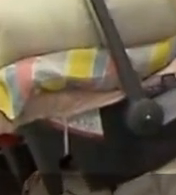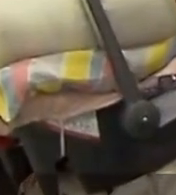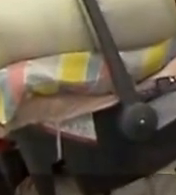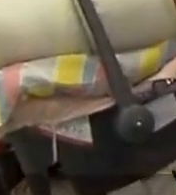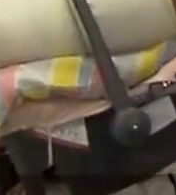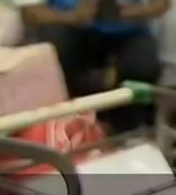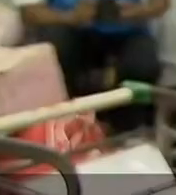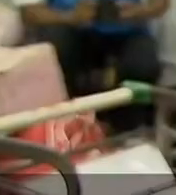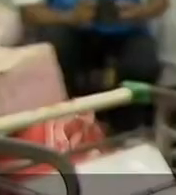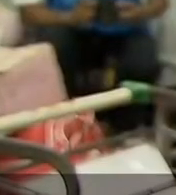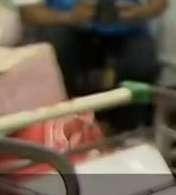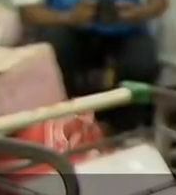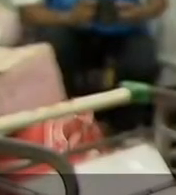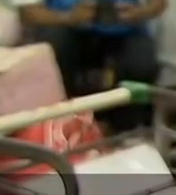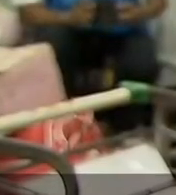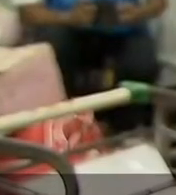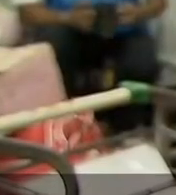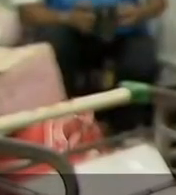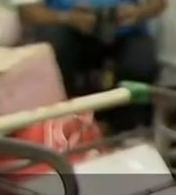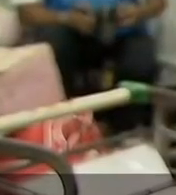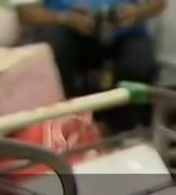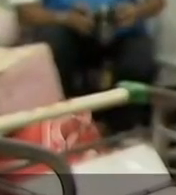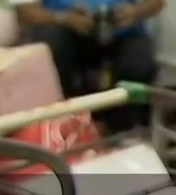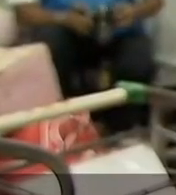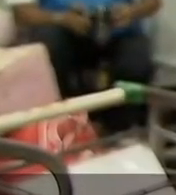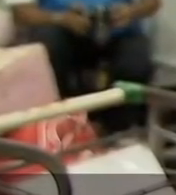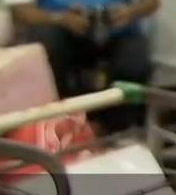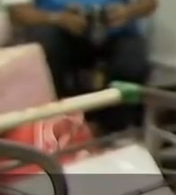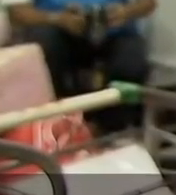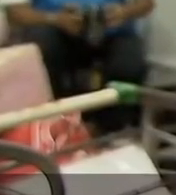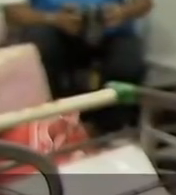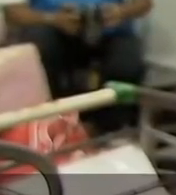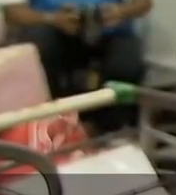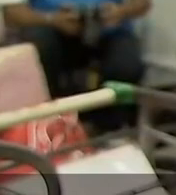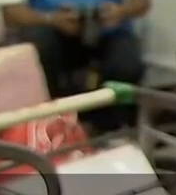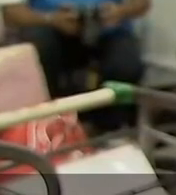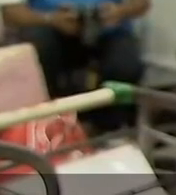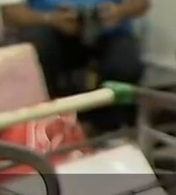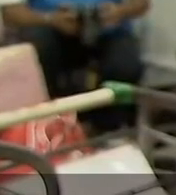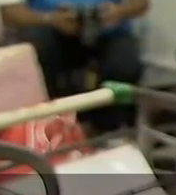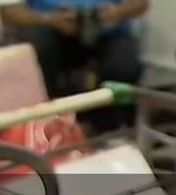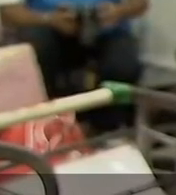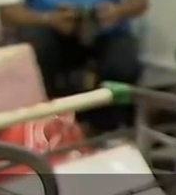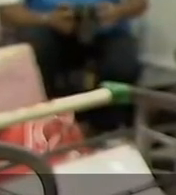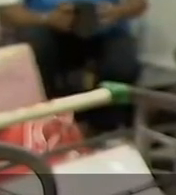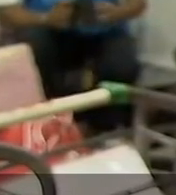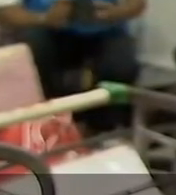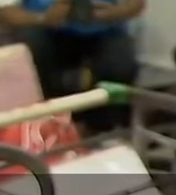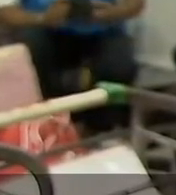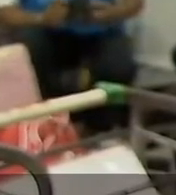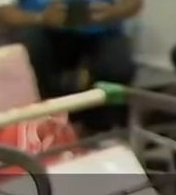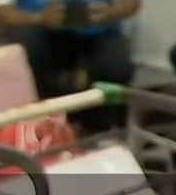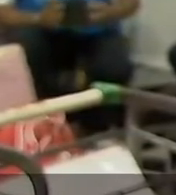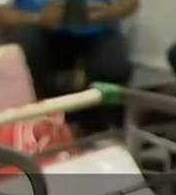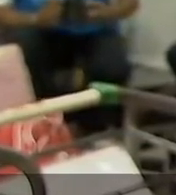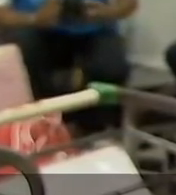agradeço muito, muito. Um país que está completamente em la ruína, ok? Saqueada